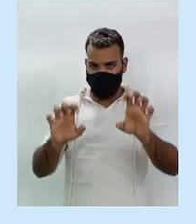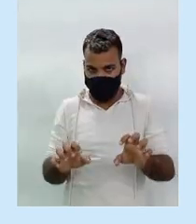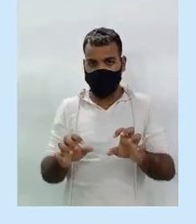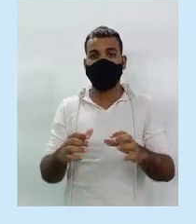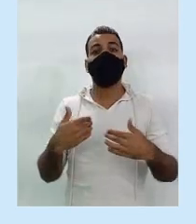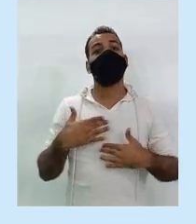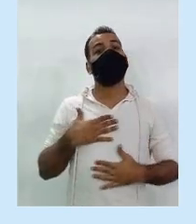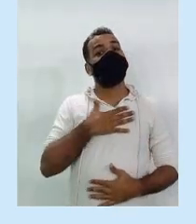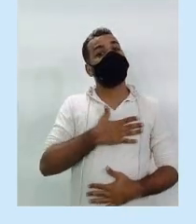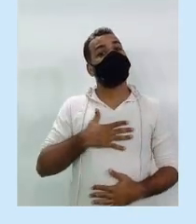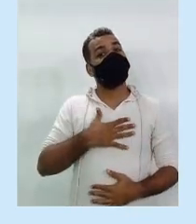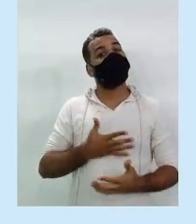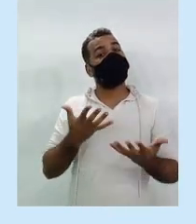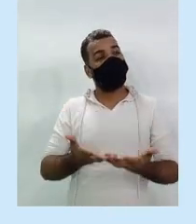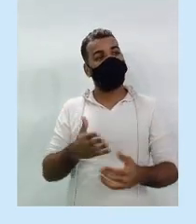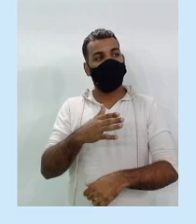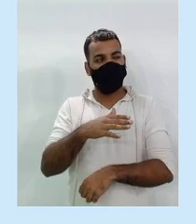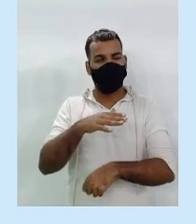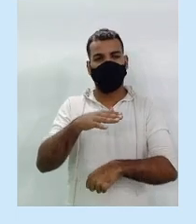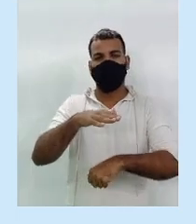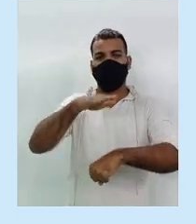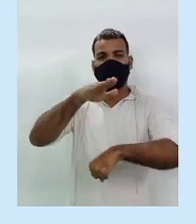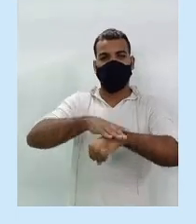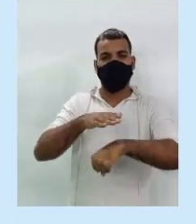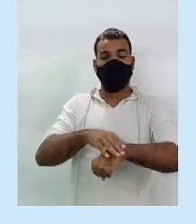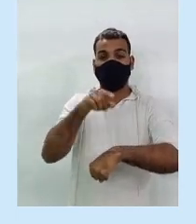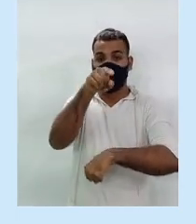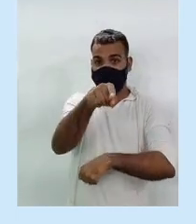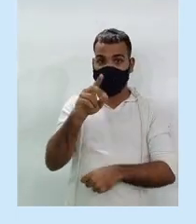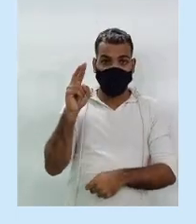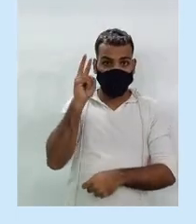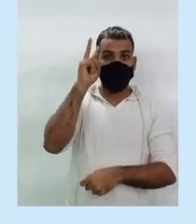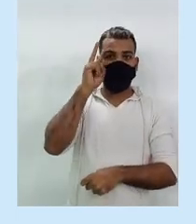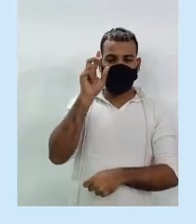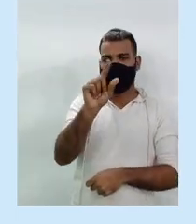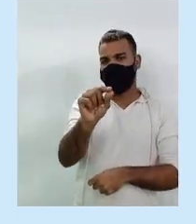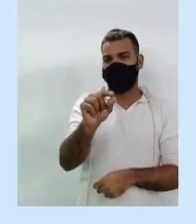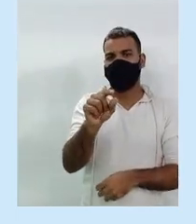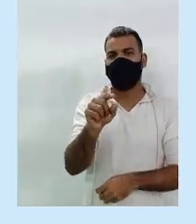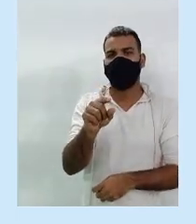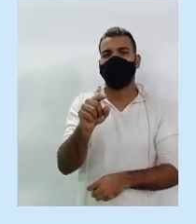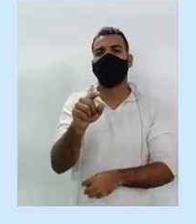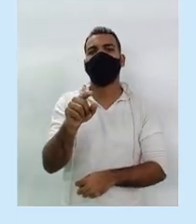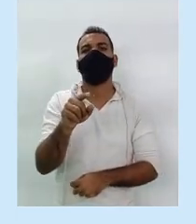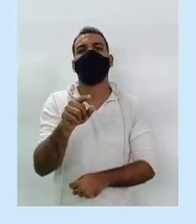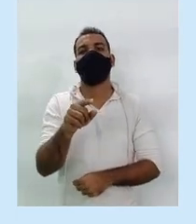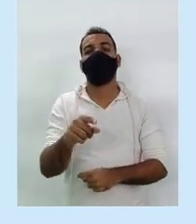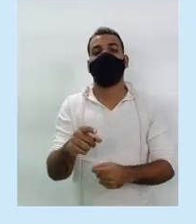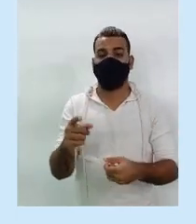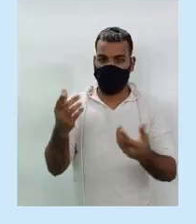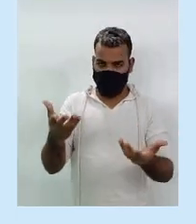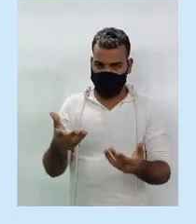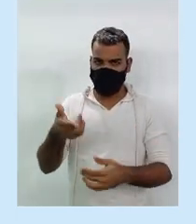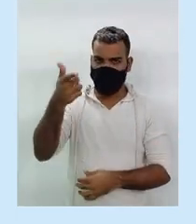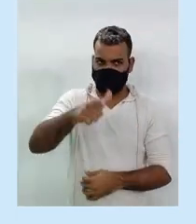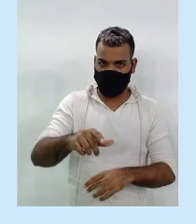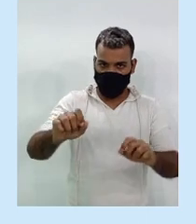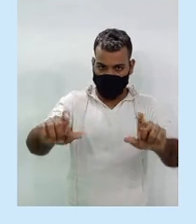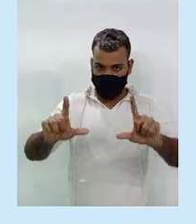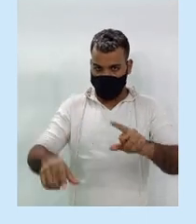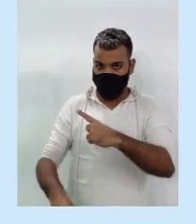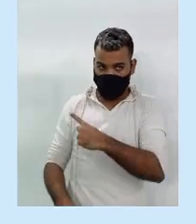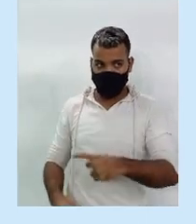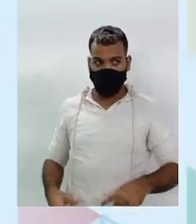eu gostaria, neste momento, de lembrar justamente, voltar aqui, mais uma vez para a